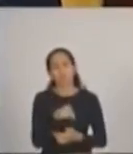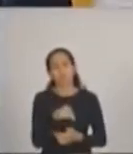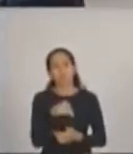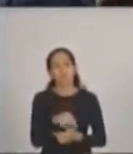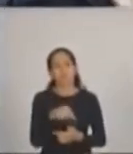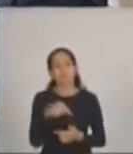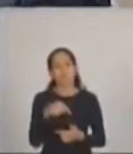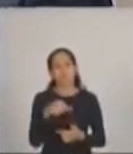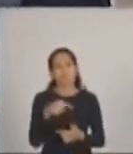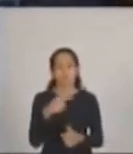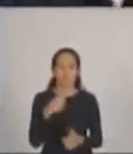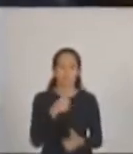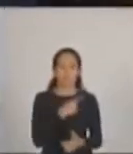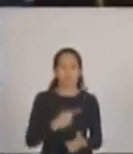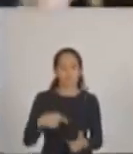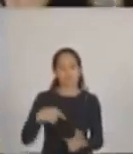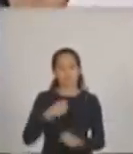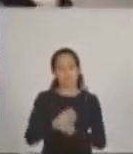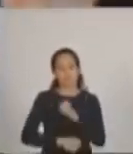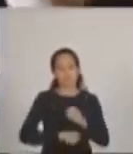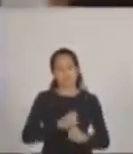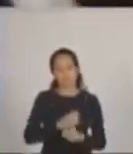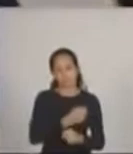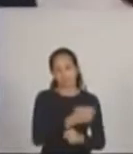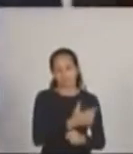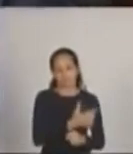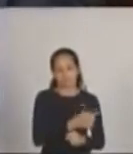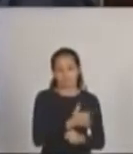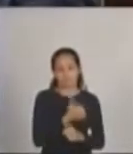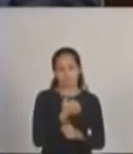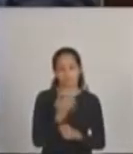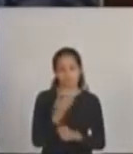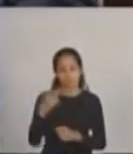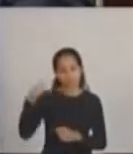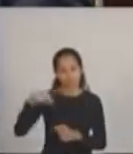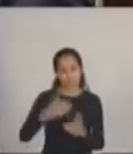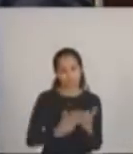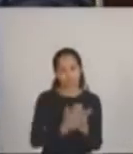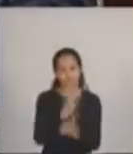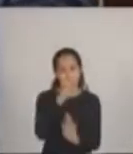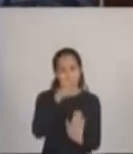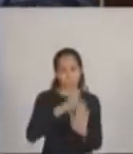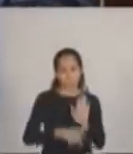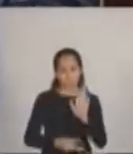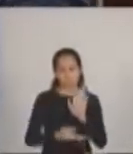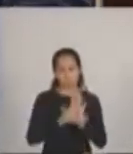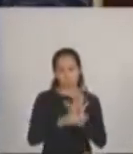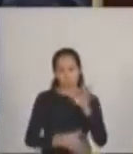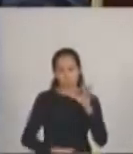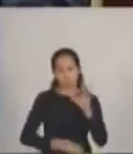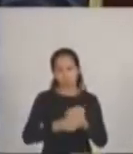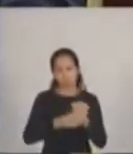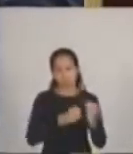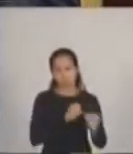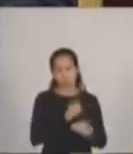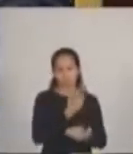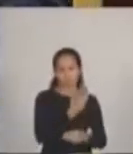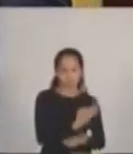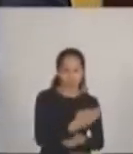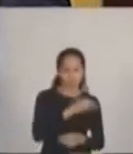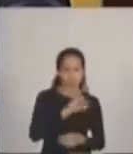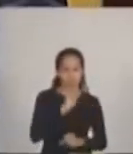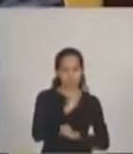presidente, 2014, senhoras e senhores deputados, aprovou o projeto de lei complementar